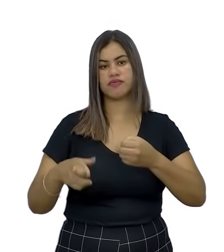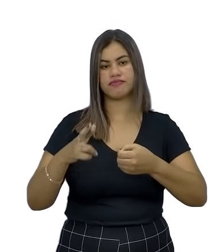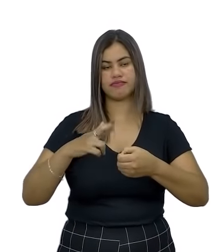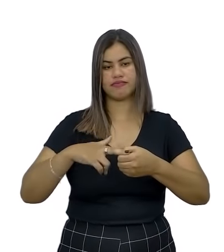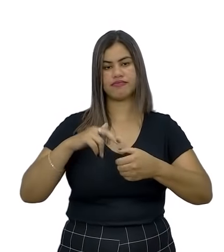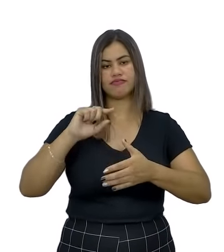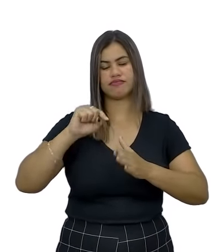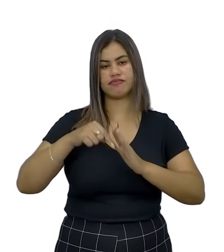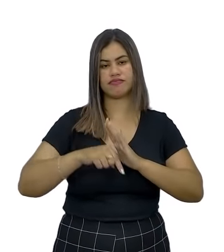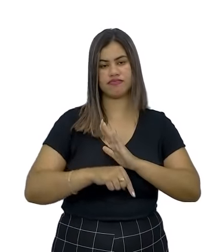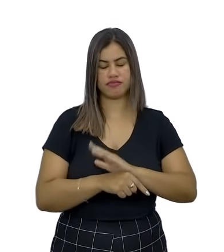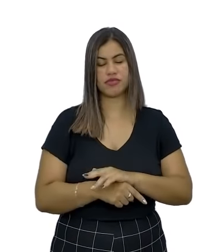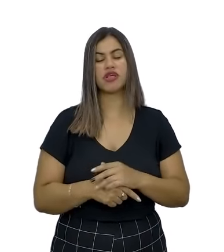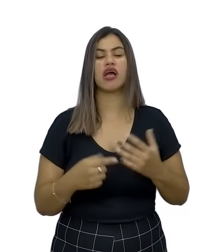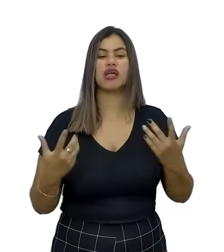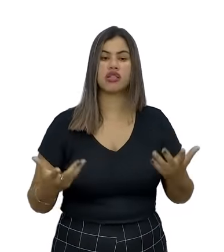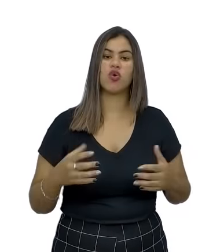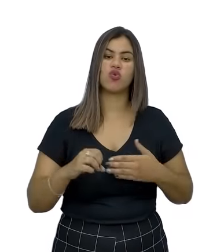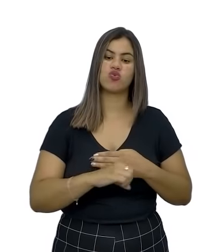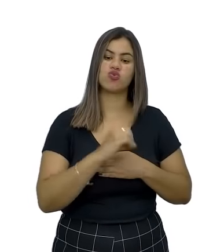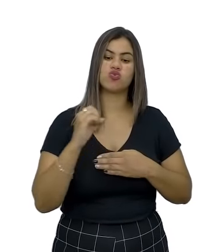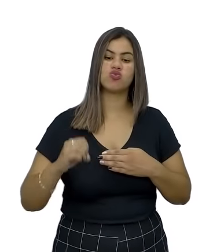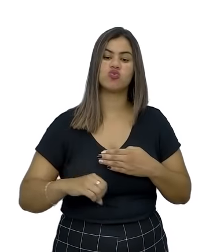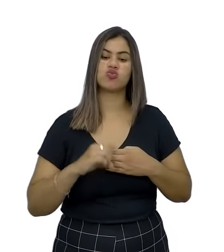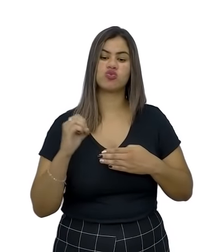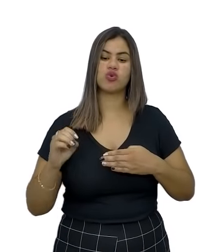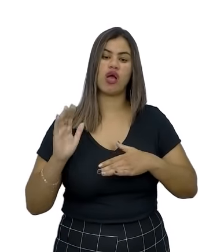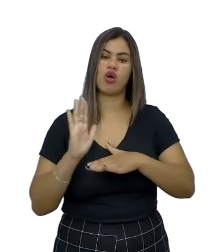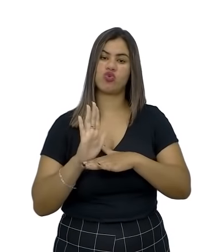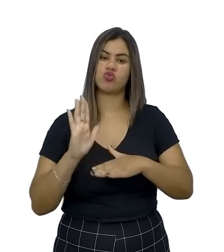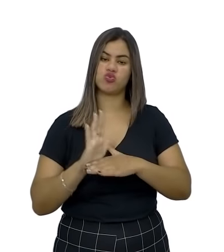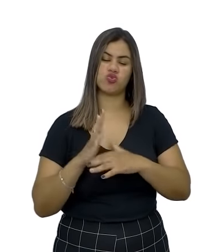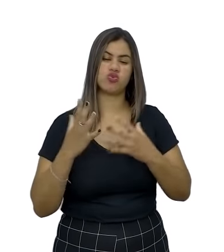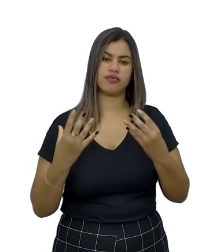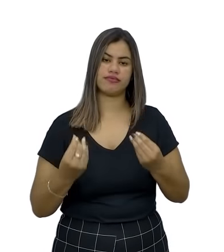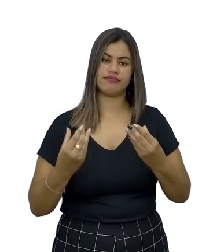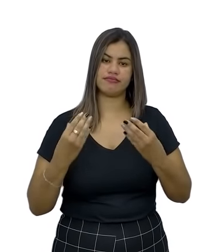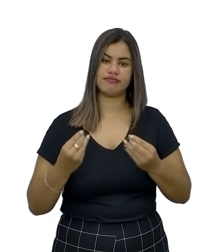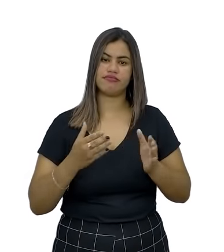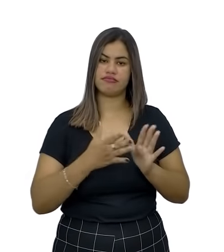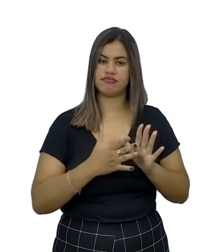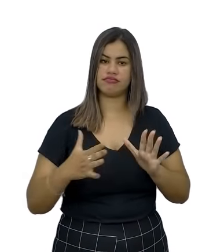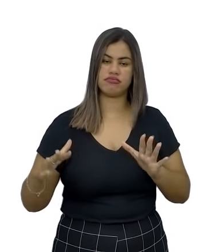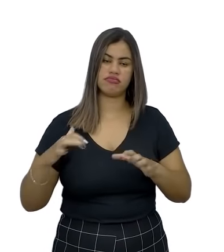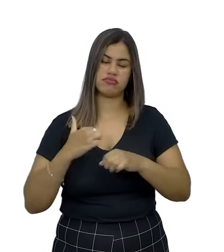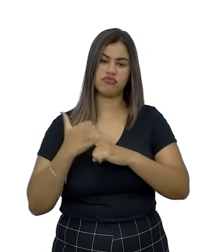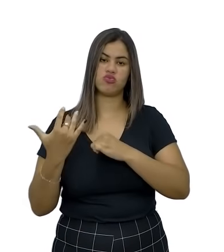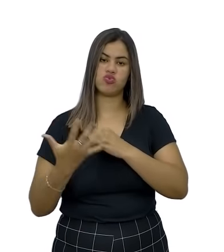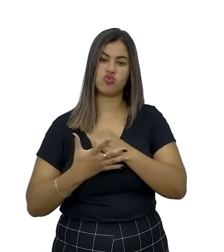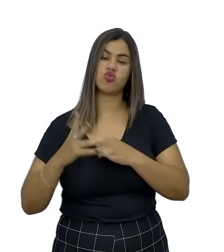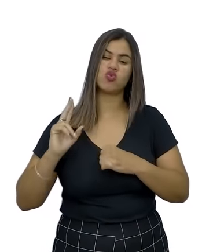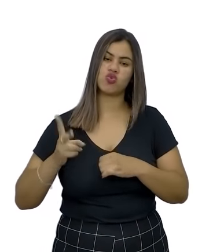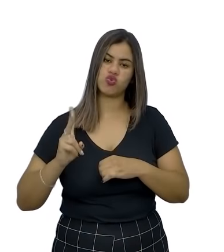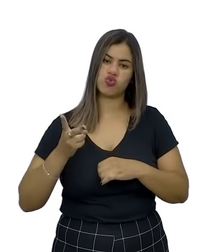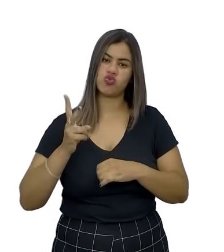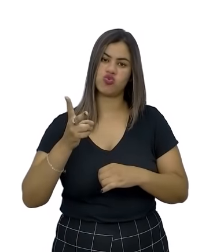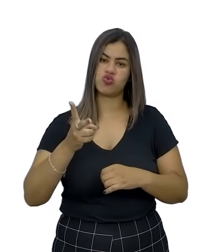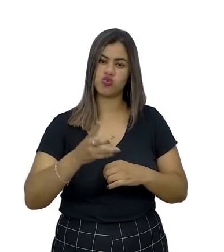Então, o Centro de Mídias nos apoiou muito durante a pandemia e vem ainda nos apoiando agora